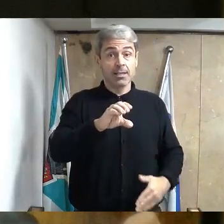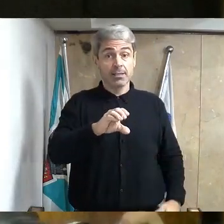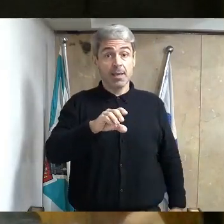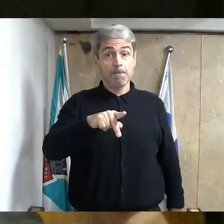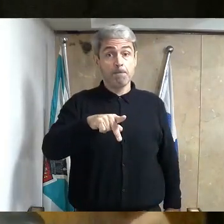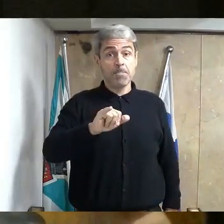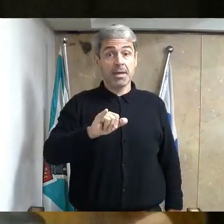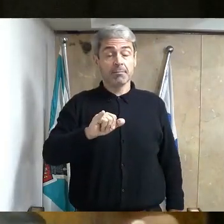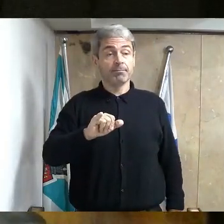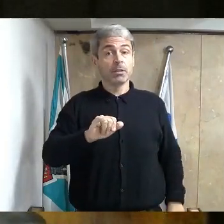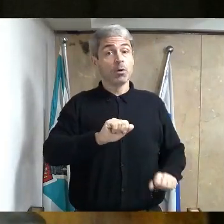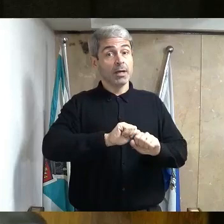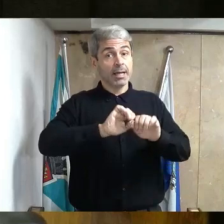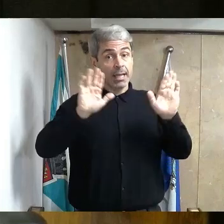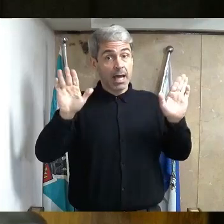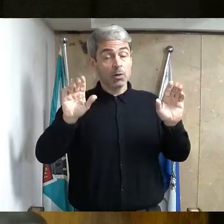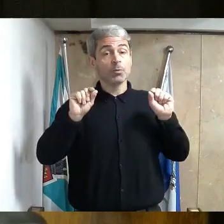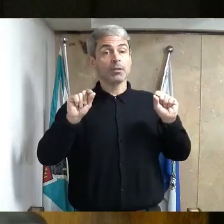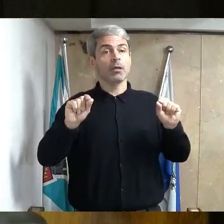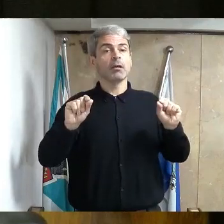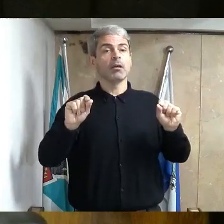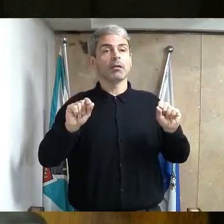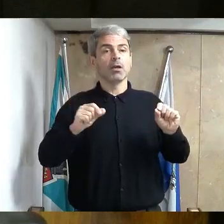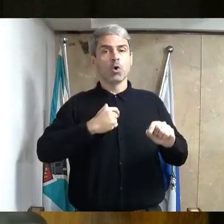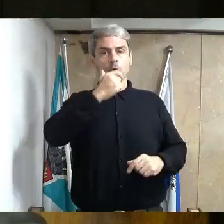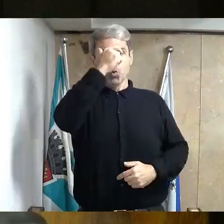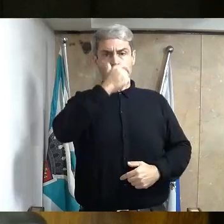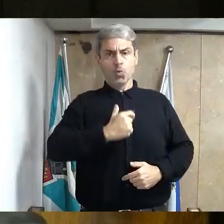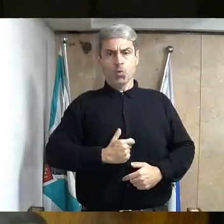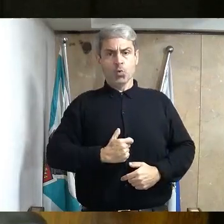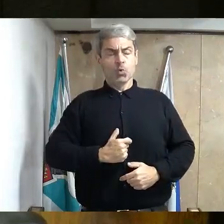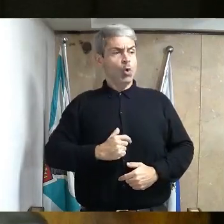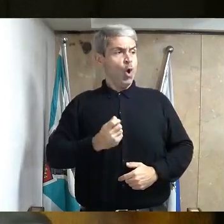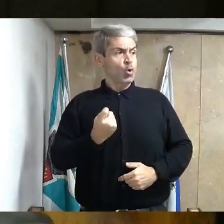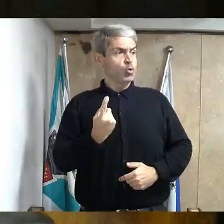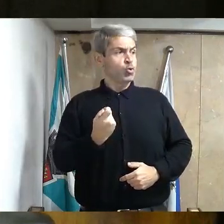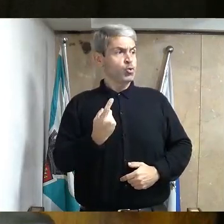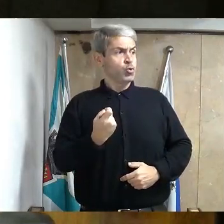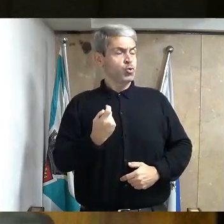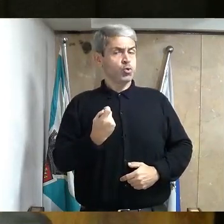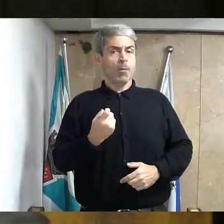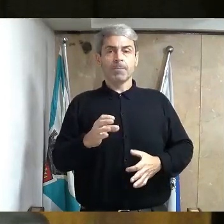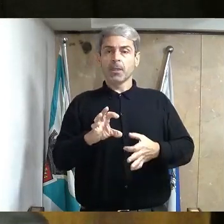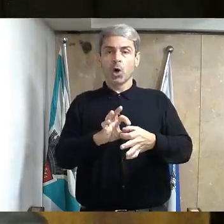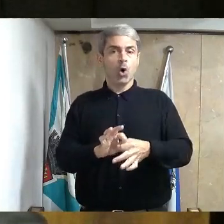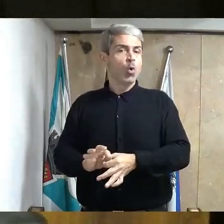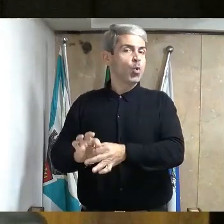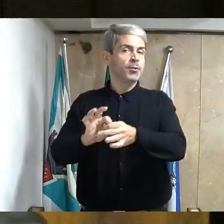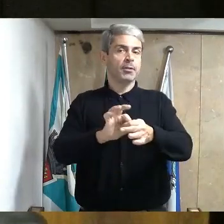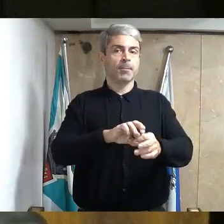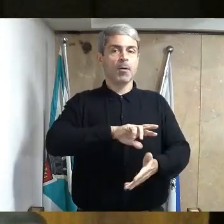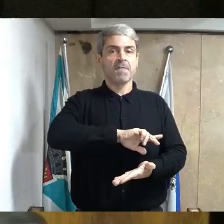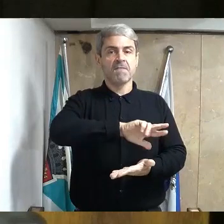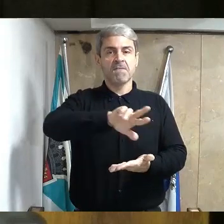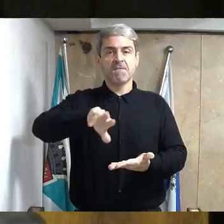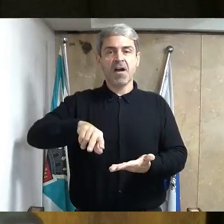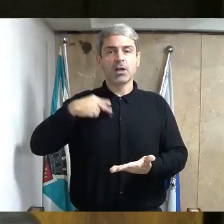e saberem que aqui não tem um só. Aqui tem a união de vários